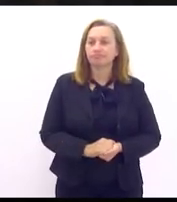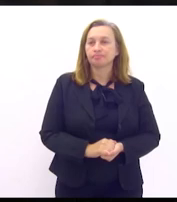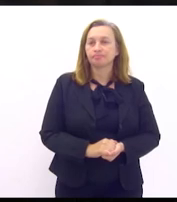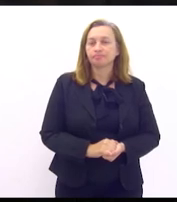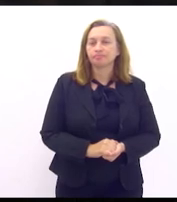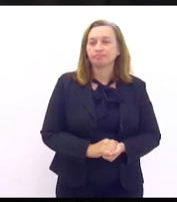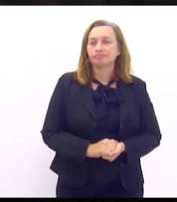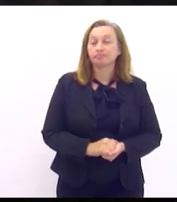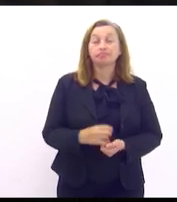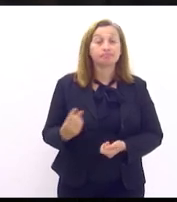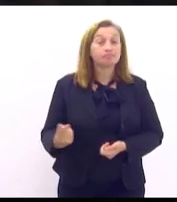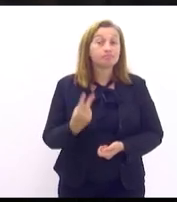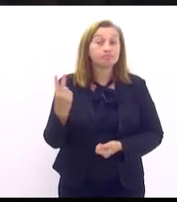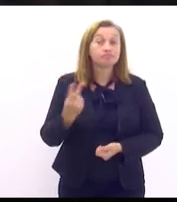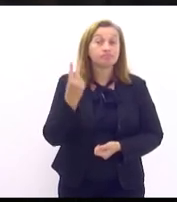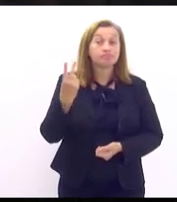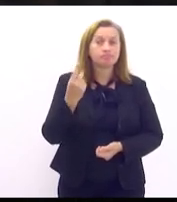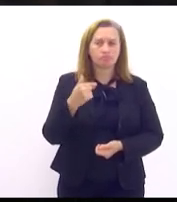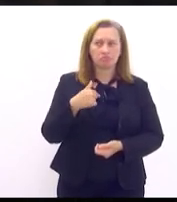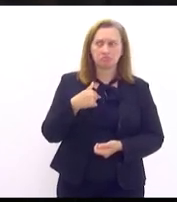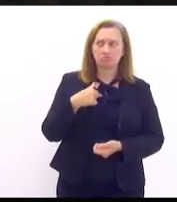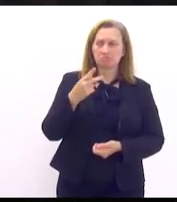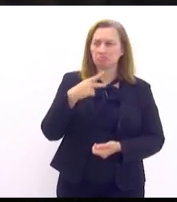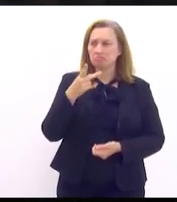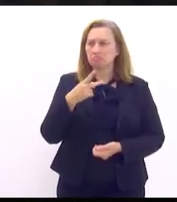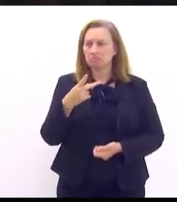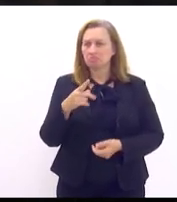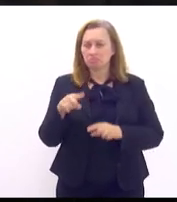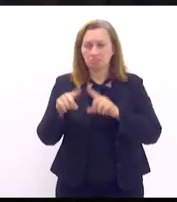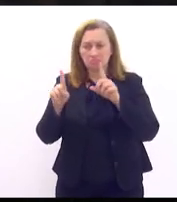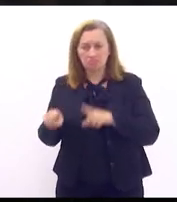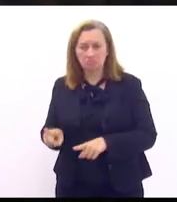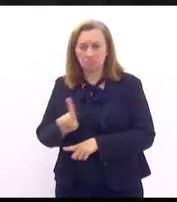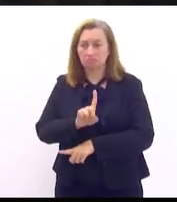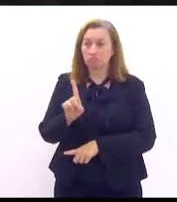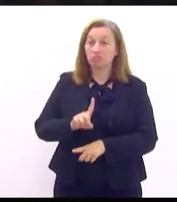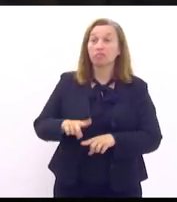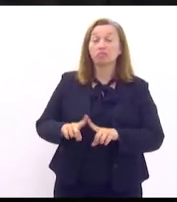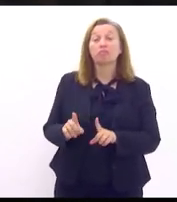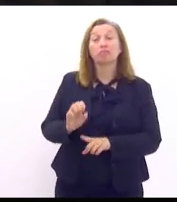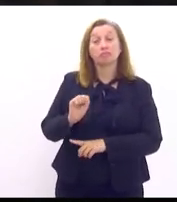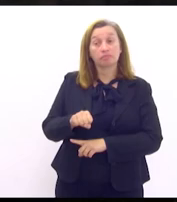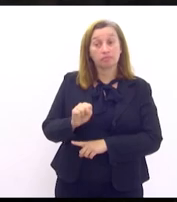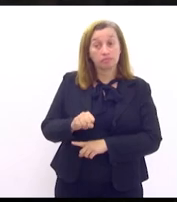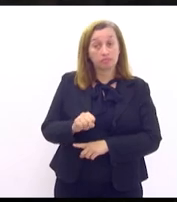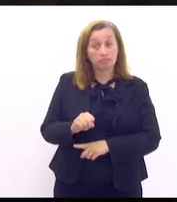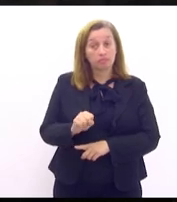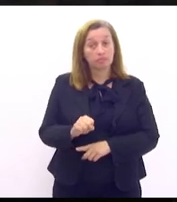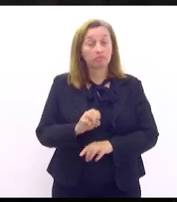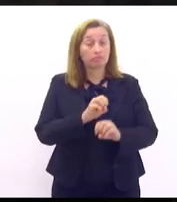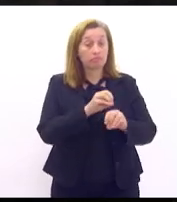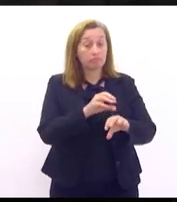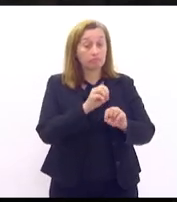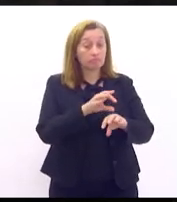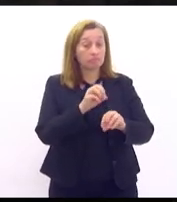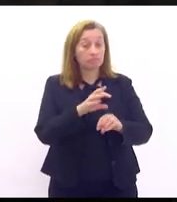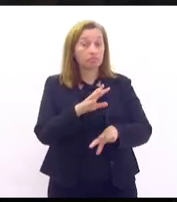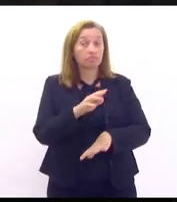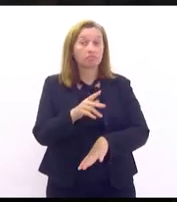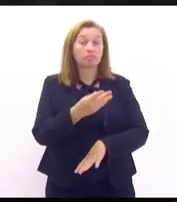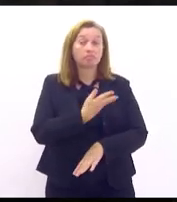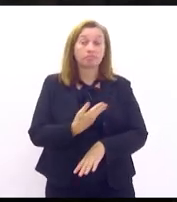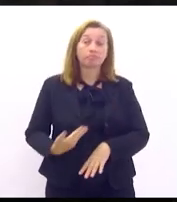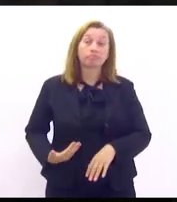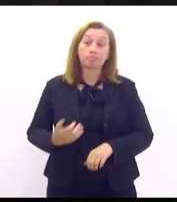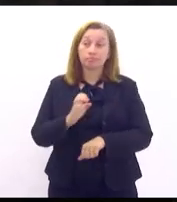de valorizar, e eu não estou falando ainda dos servidores, mas sim dos equipamentos, a educação pública do nosso Estado.